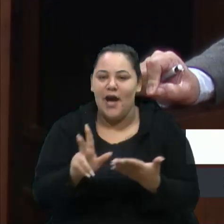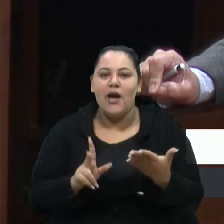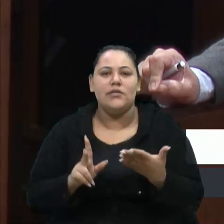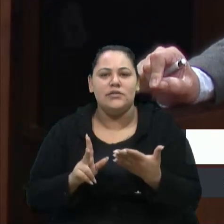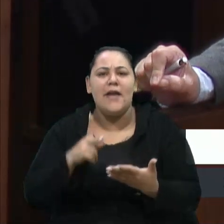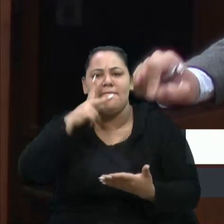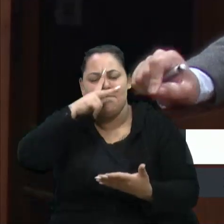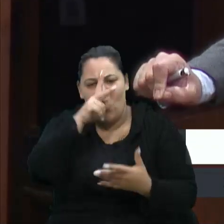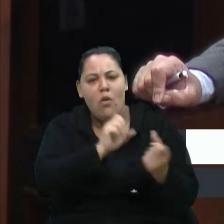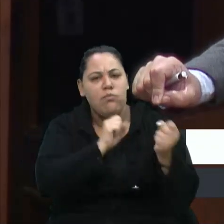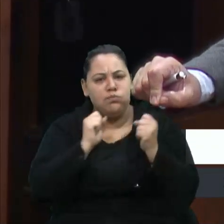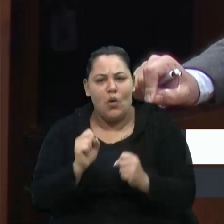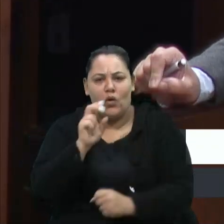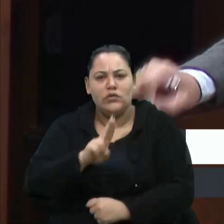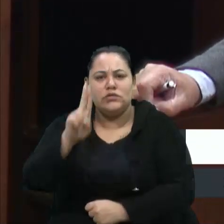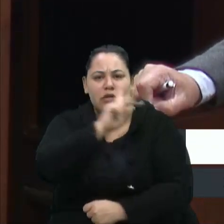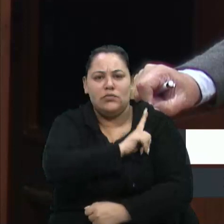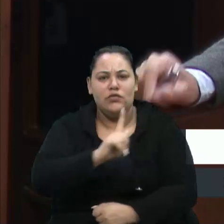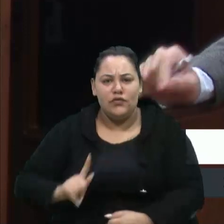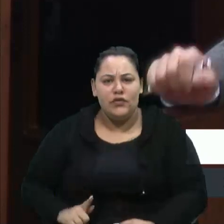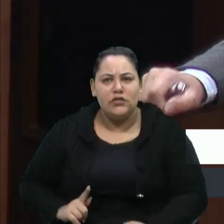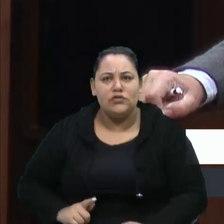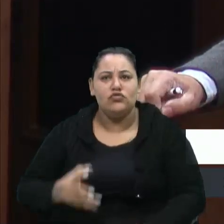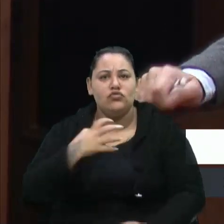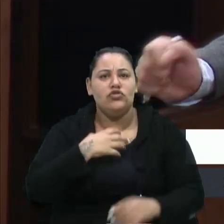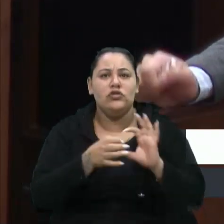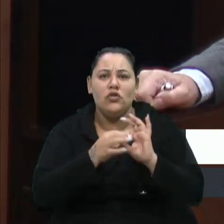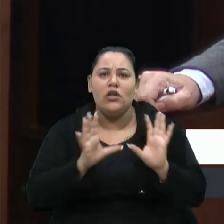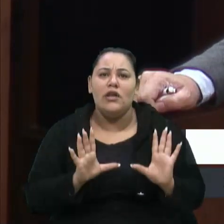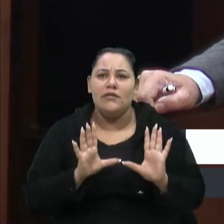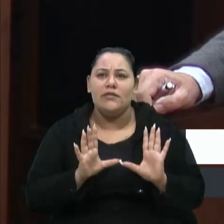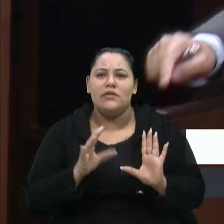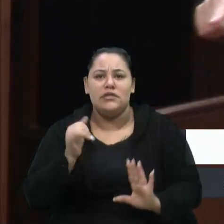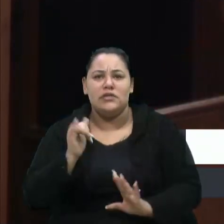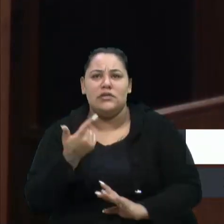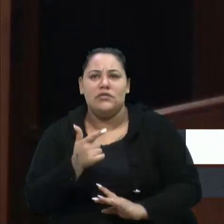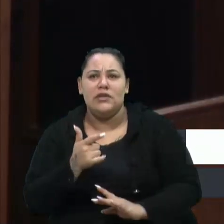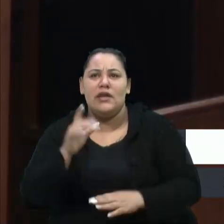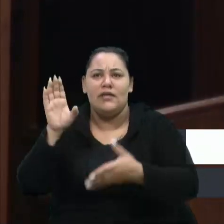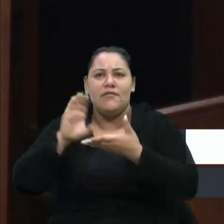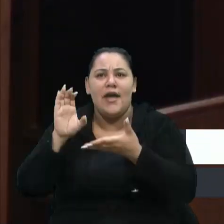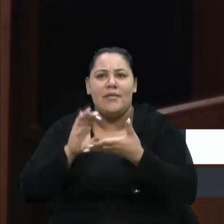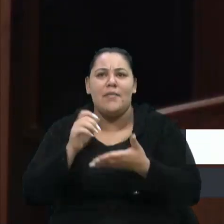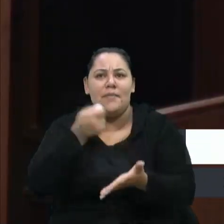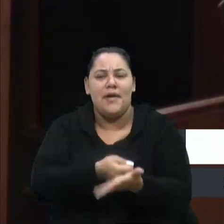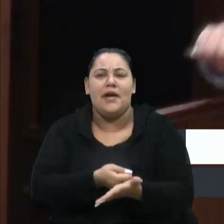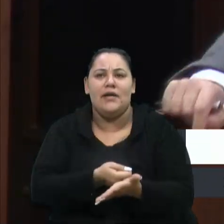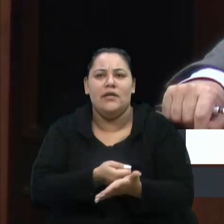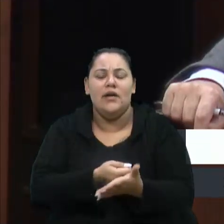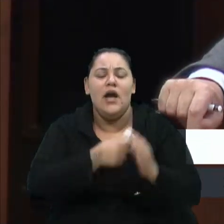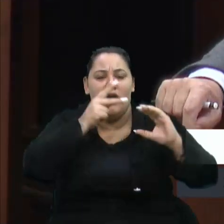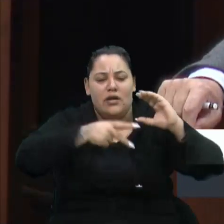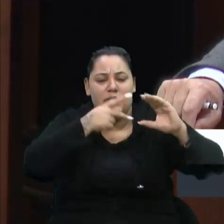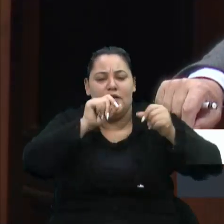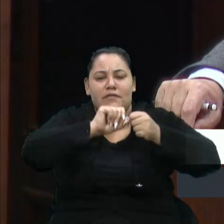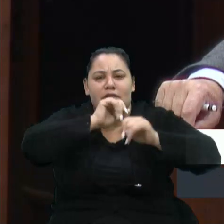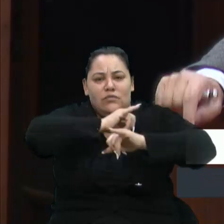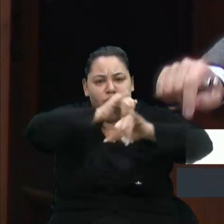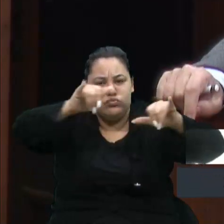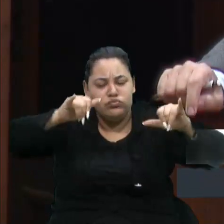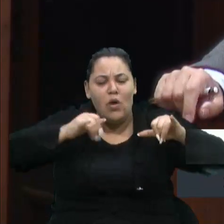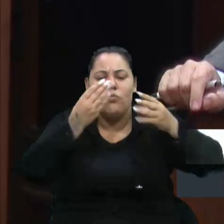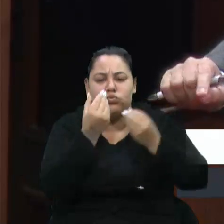utilizadas pelo governo de forma espontânea se não tem verba para pagar a câmara de vereadores fez uma campanha muito interessante esse ano aqui na